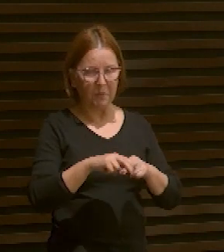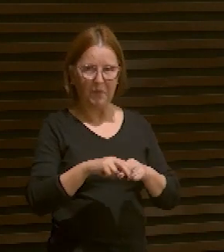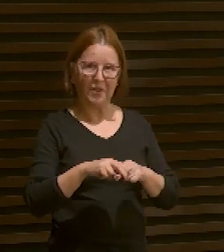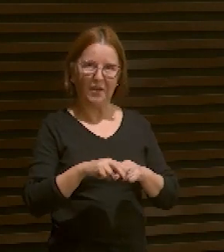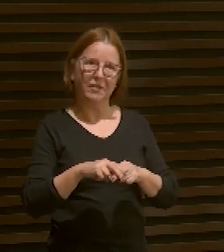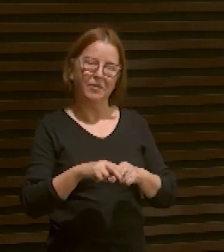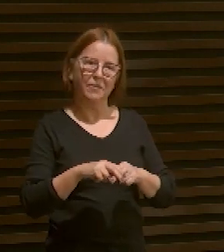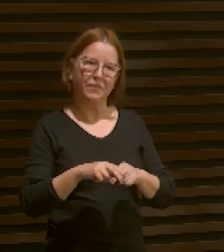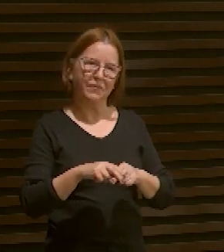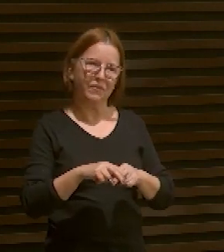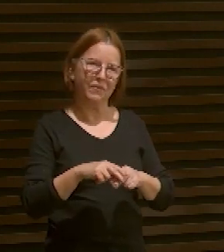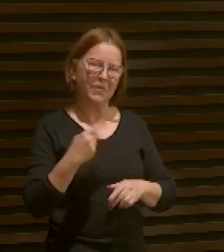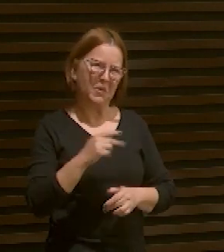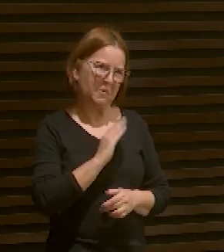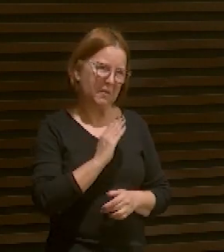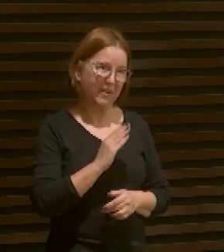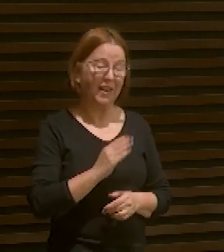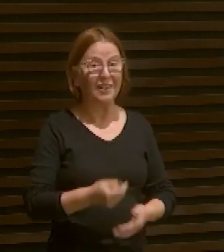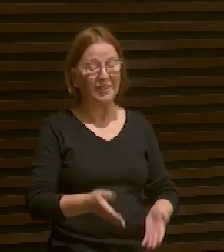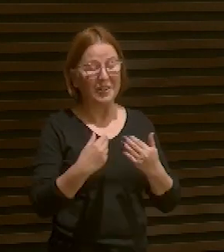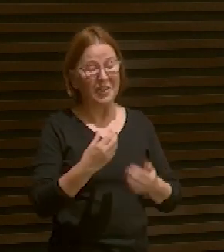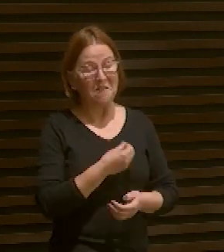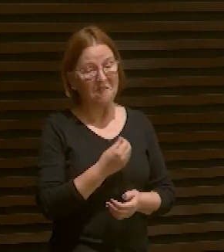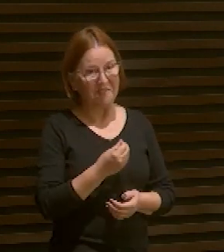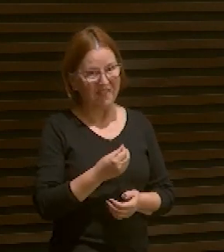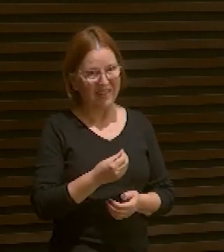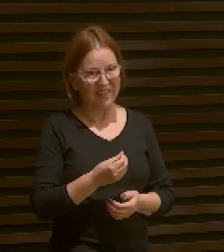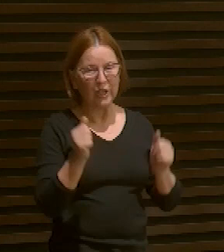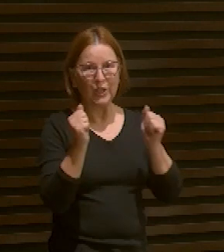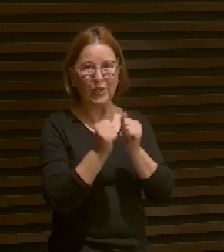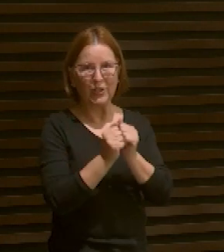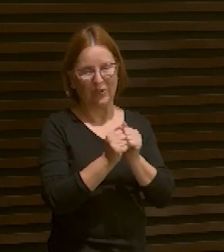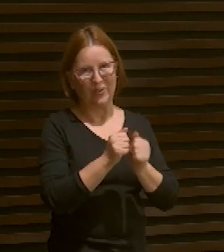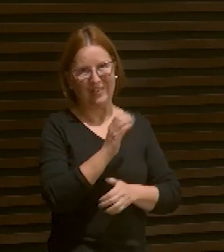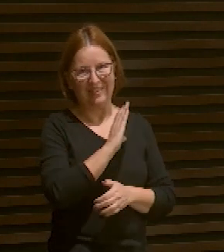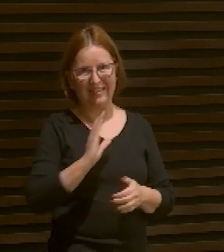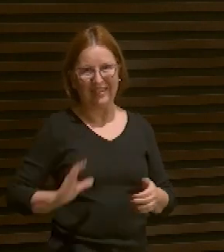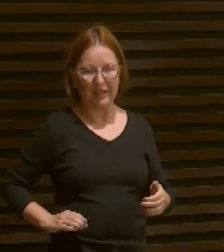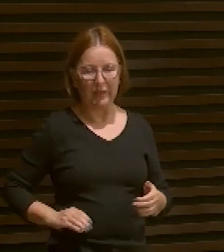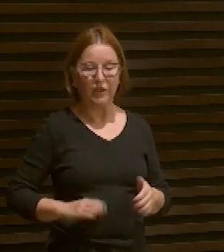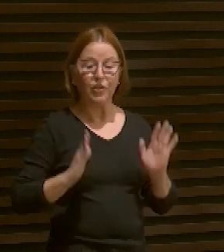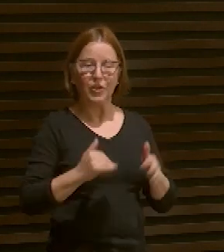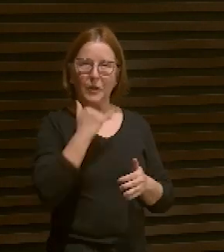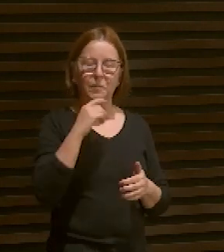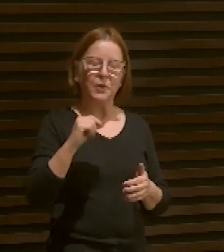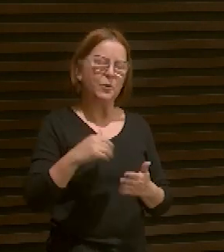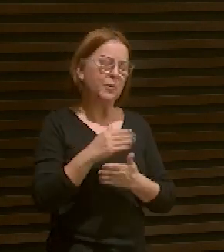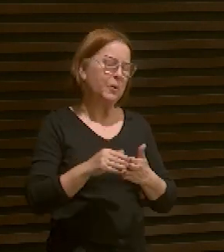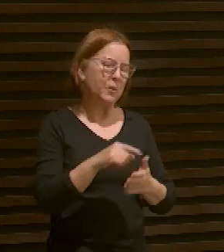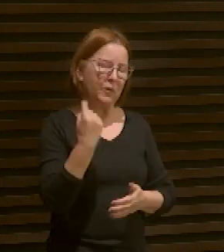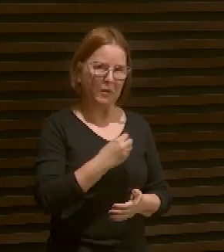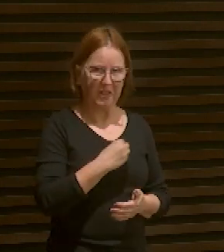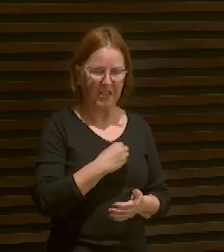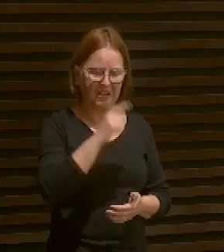deu vida juntamente com ele, perdoando todos os nossos delitos, tendo cancelado o escrito de dívida que